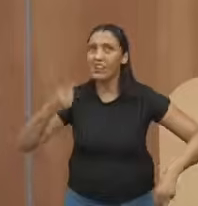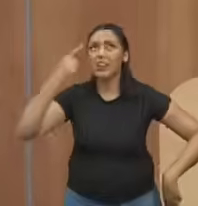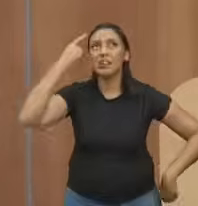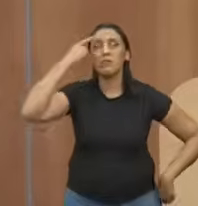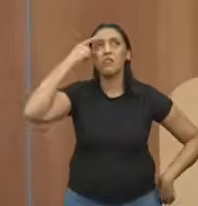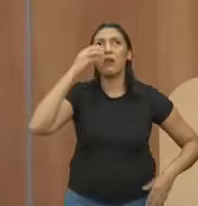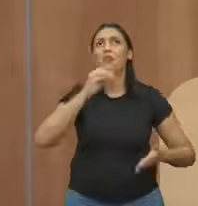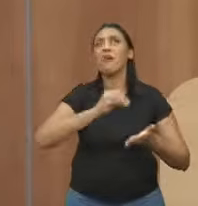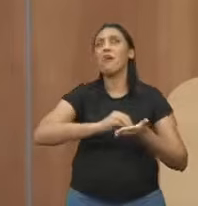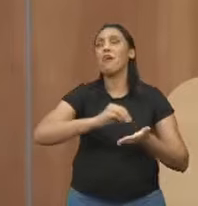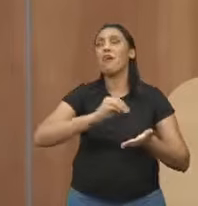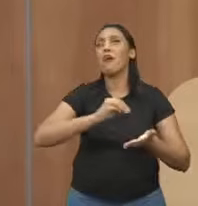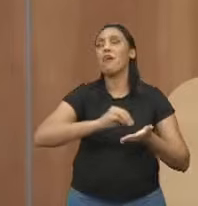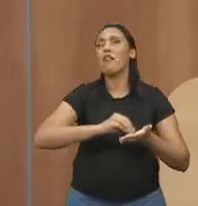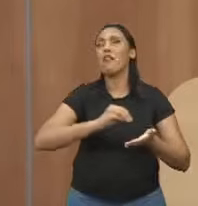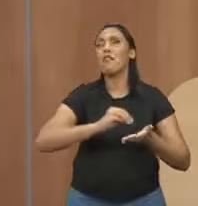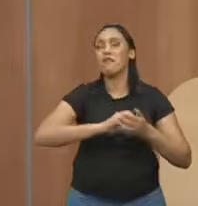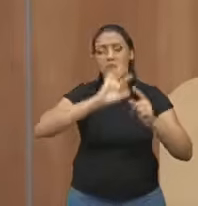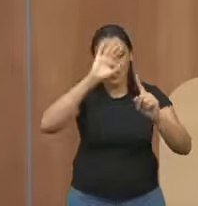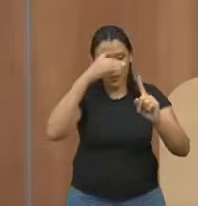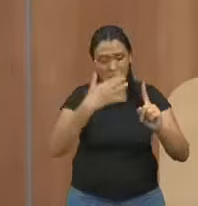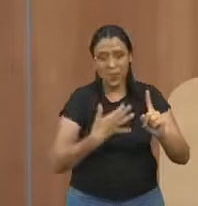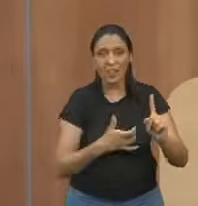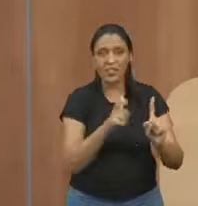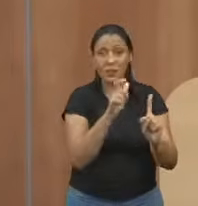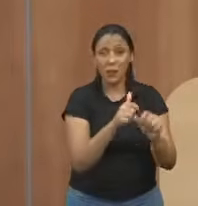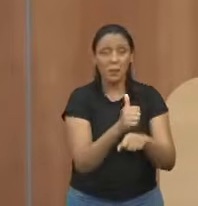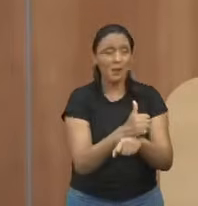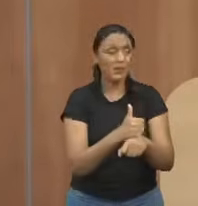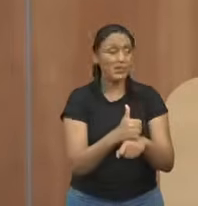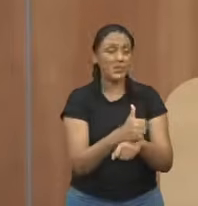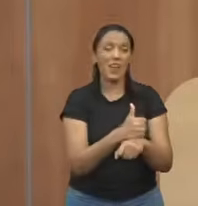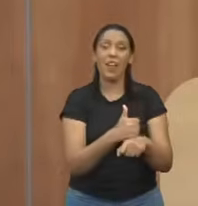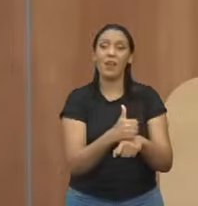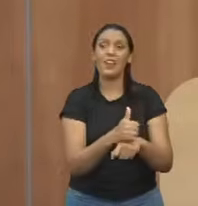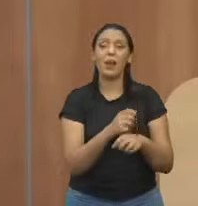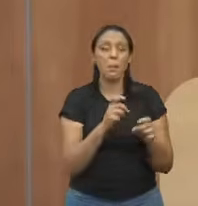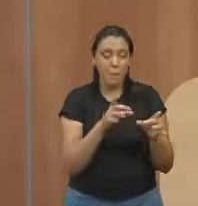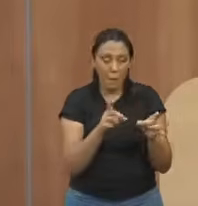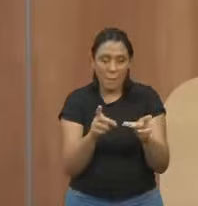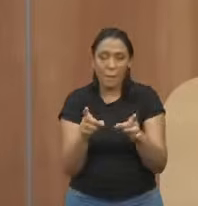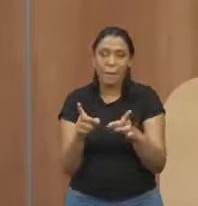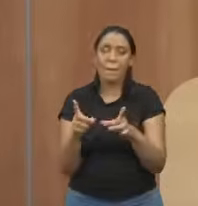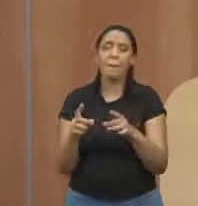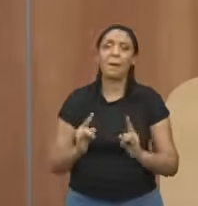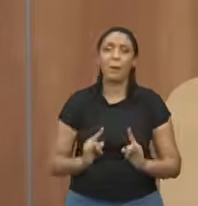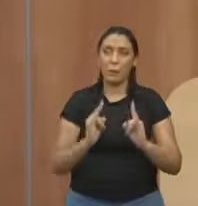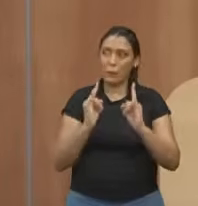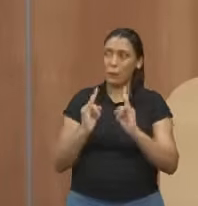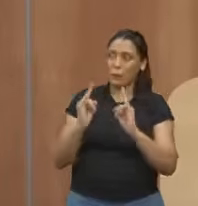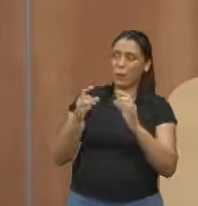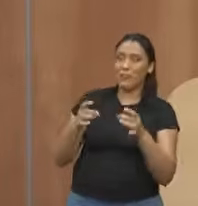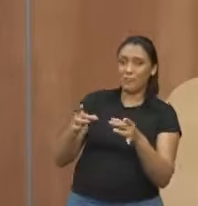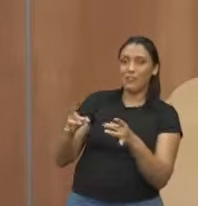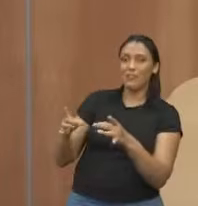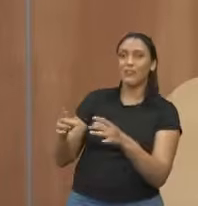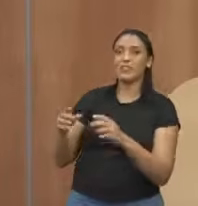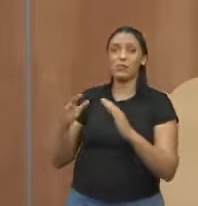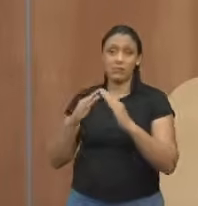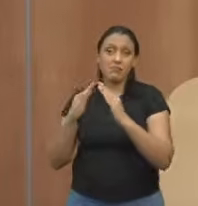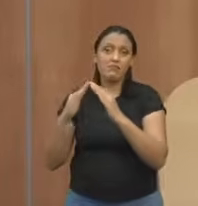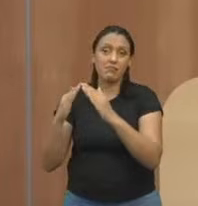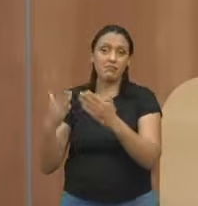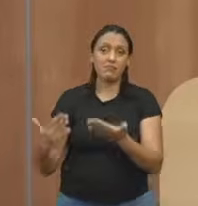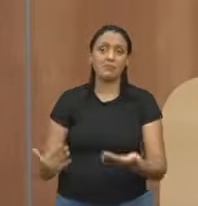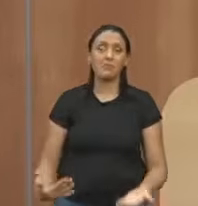homenagem dos corretores da nossa cidade, aqui na nossa cidade de Jacareí. Então, é um projeto de nossa autoria, né, que institui